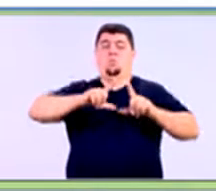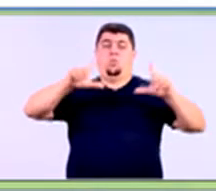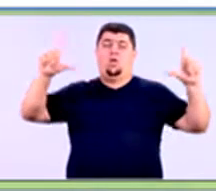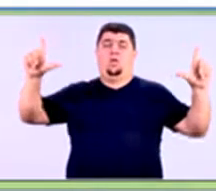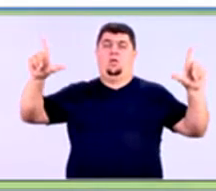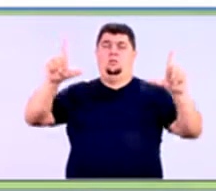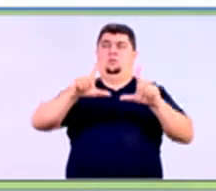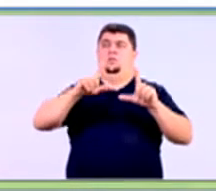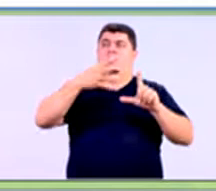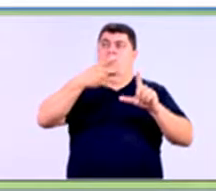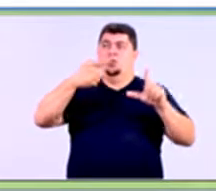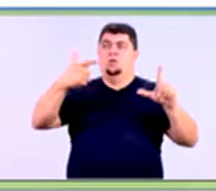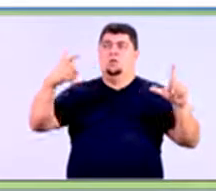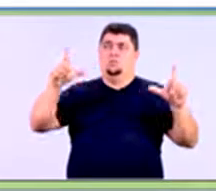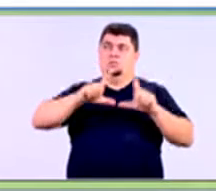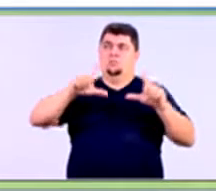polegadas,